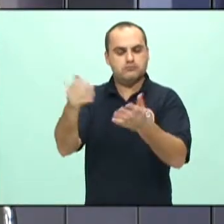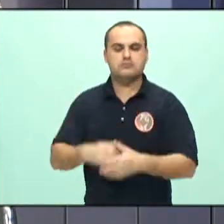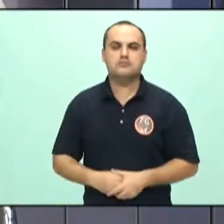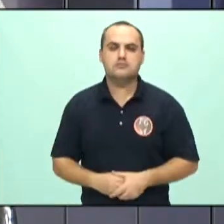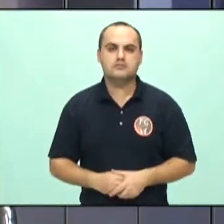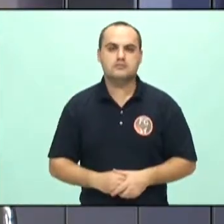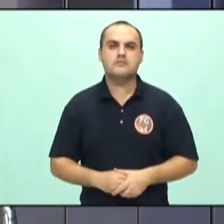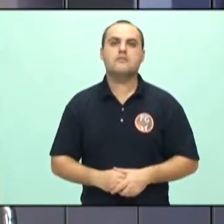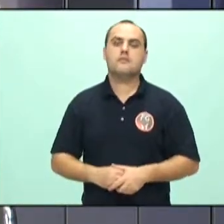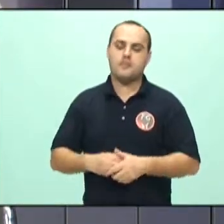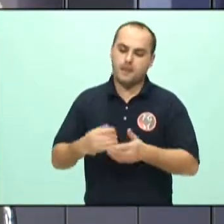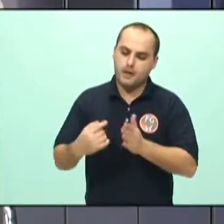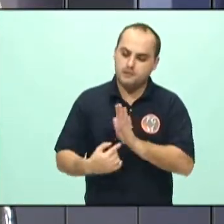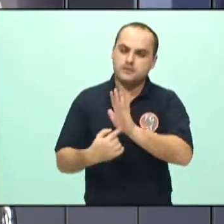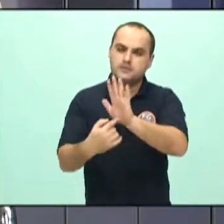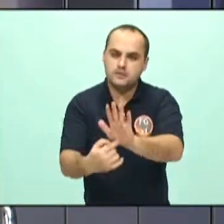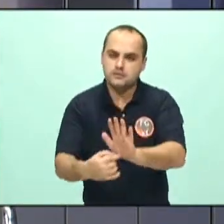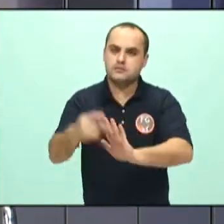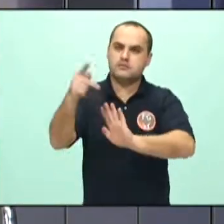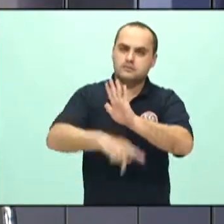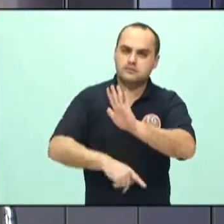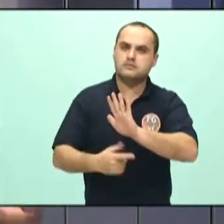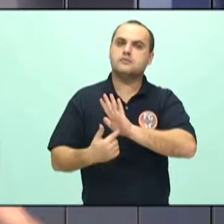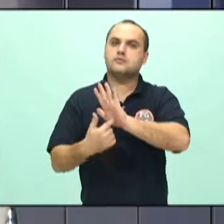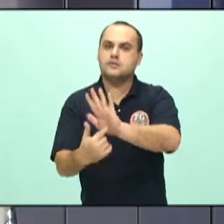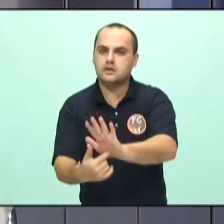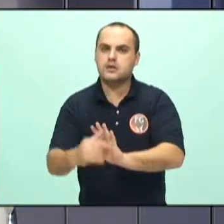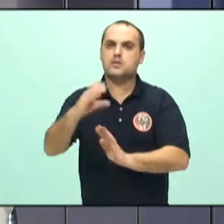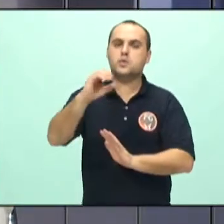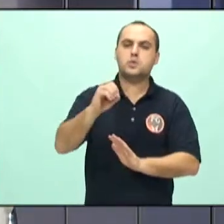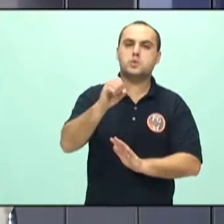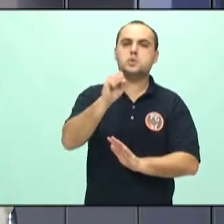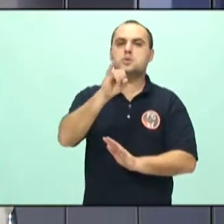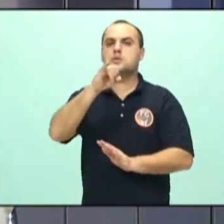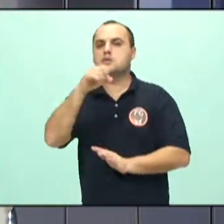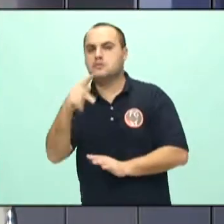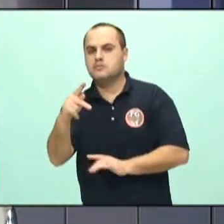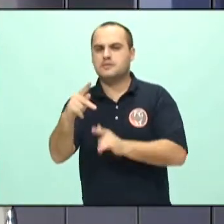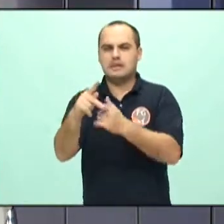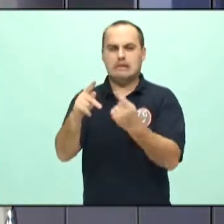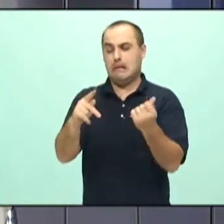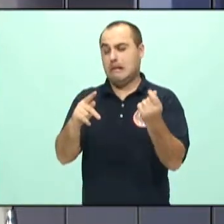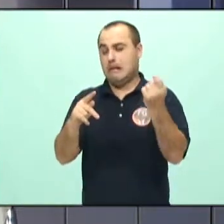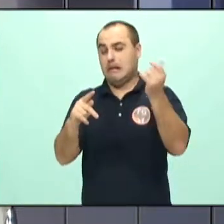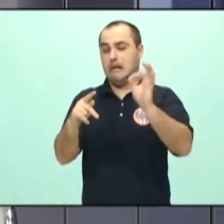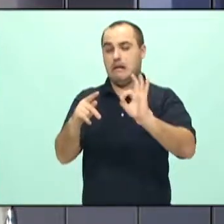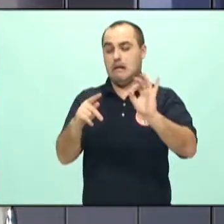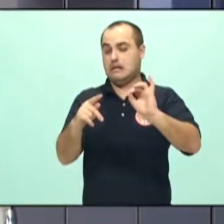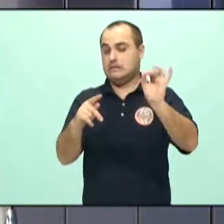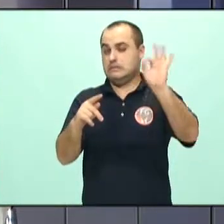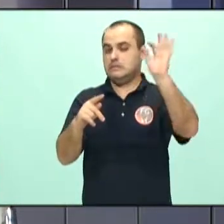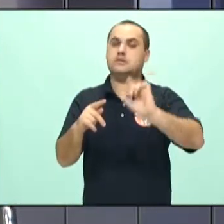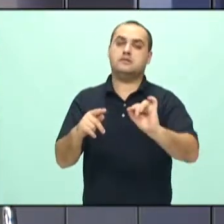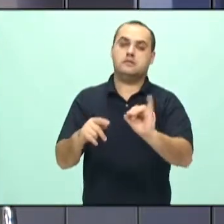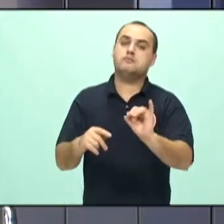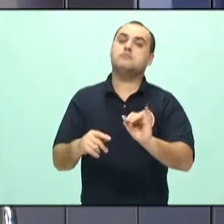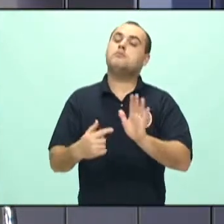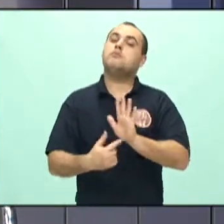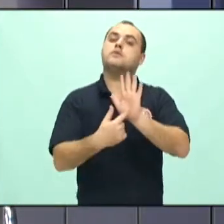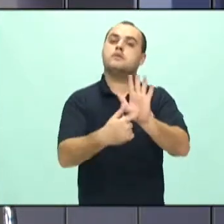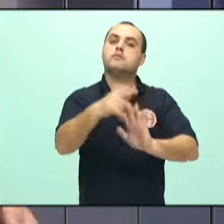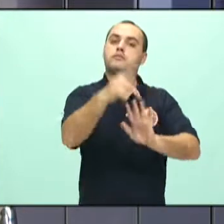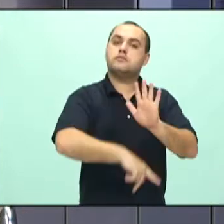a crítica, fiz o debate, mostrei como a COSIP aqui em Itajaí estava sendo cobrada de forma muito cara e apresentei um projeto, né, para que desse